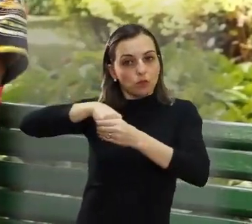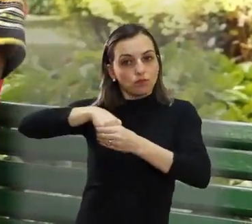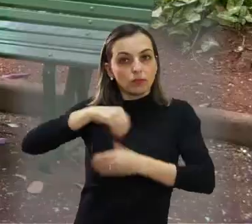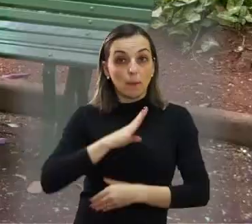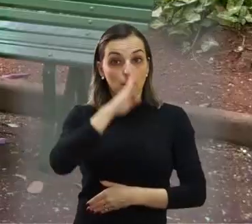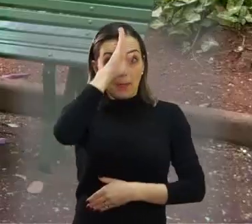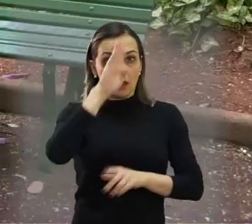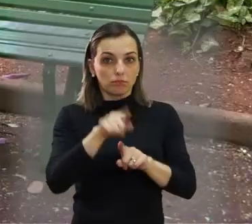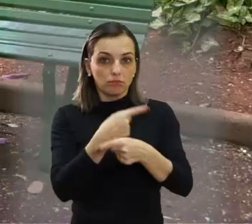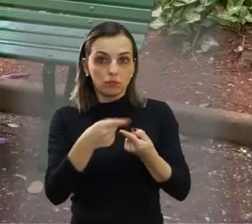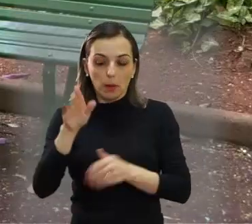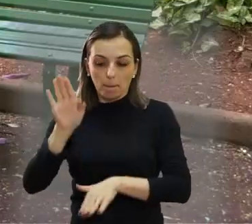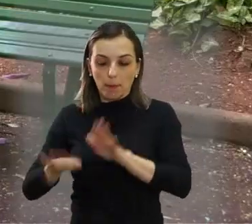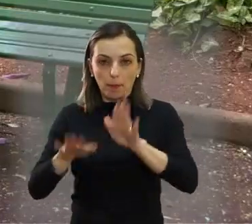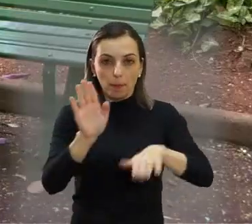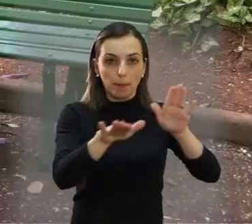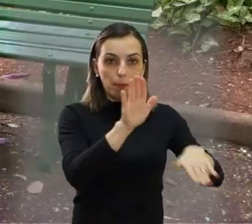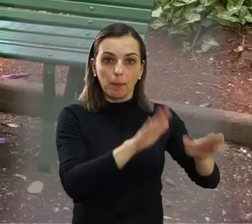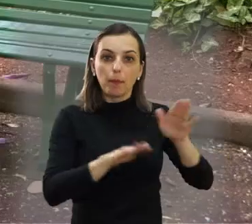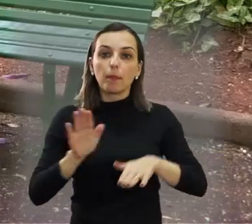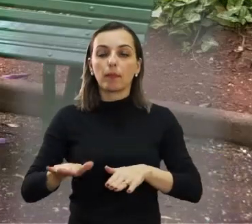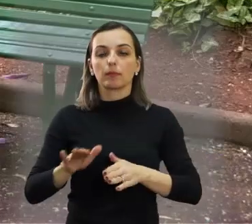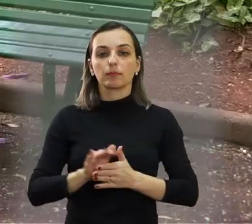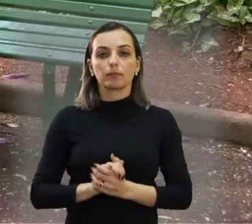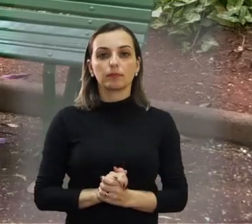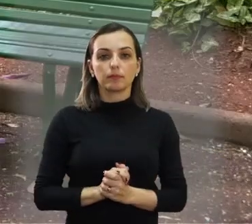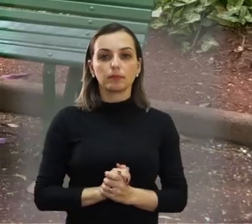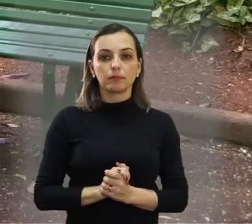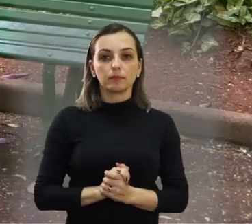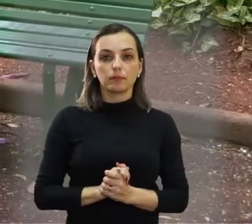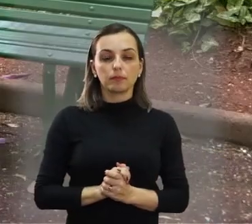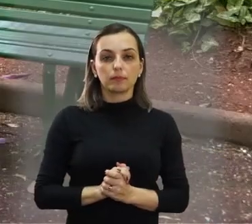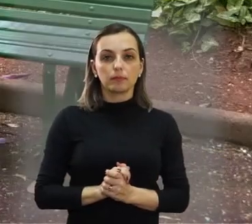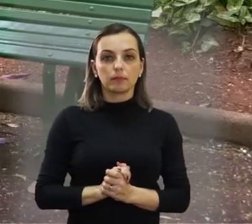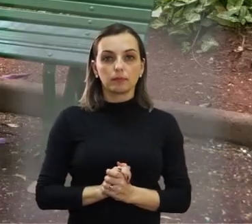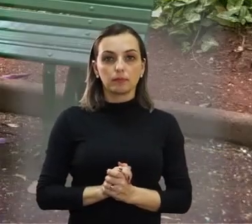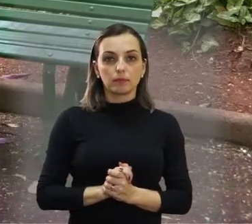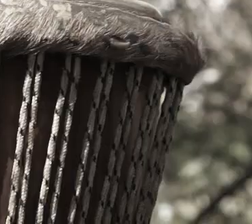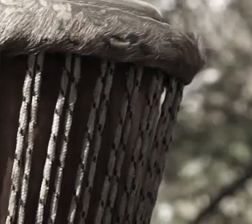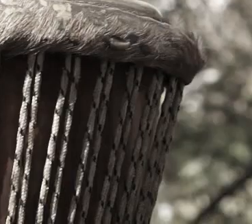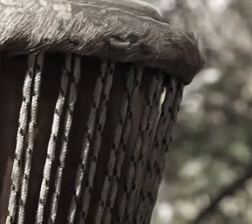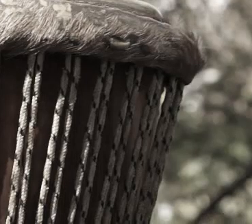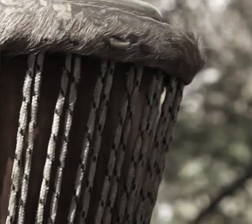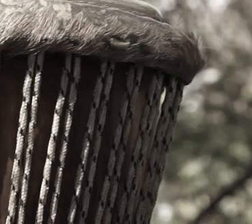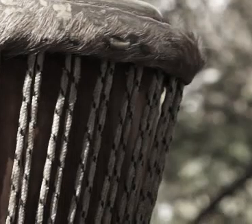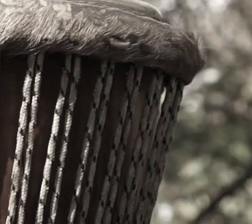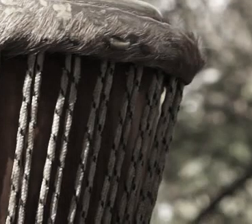pouco dessa vivência musical percussiva.